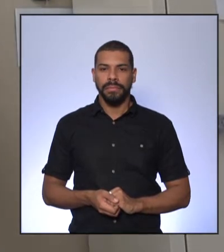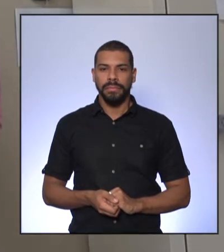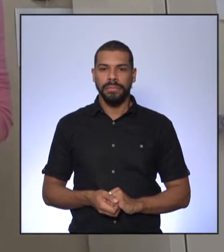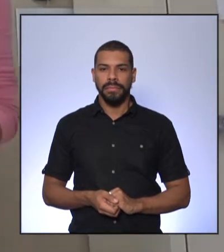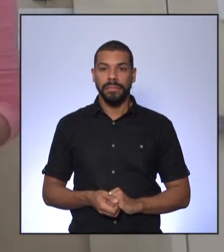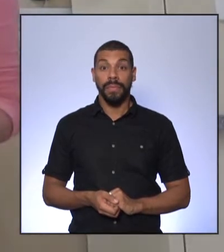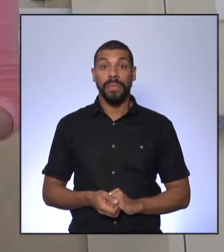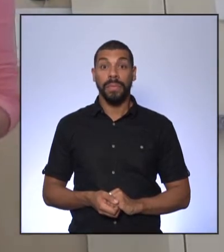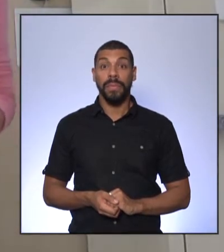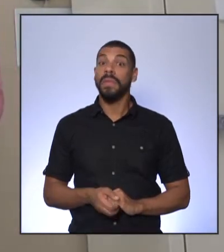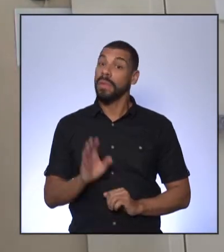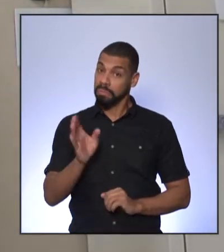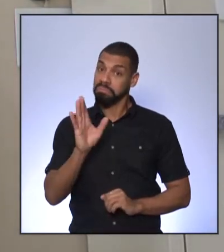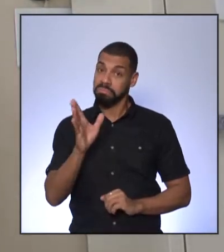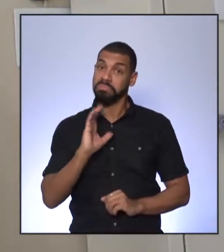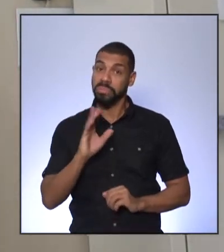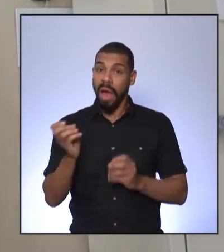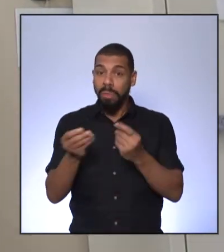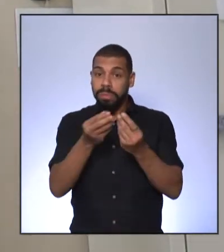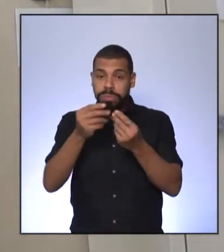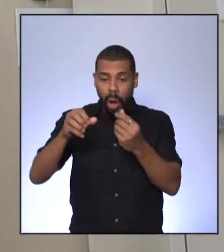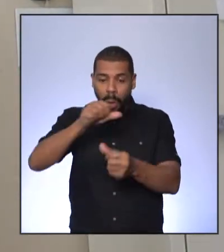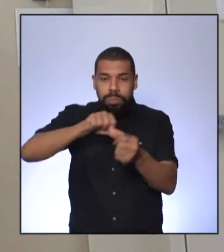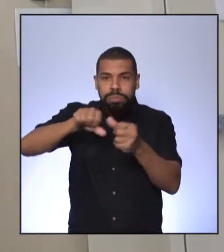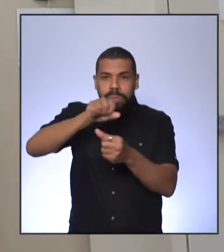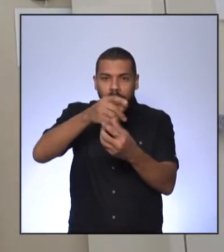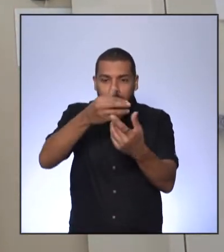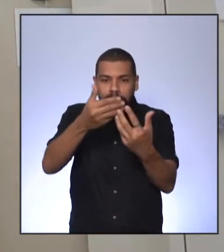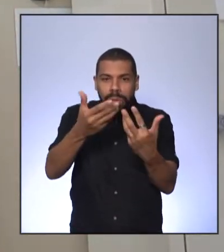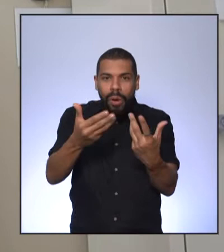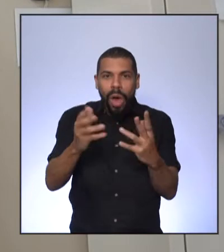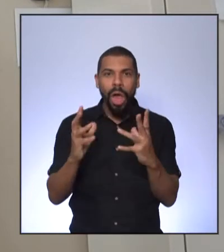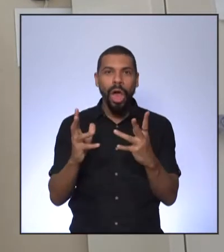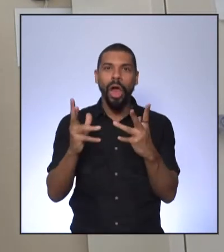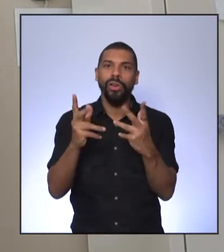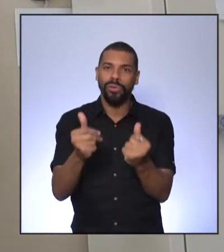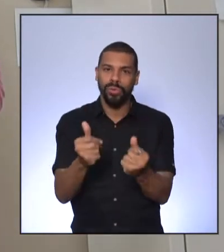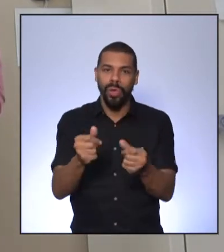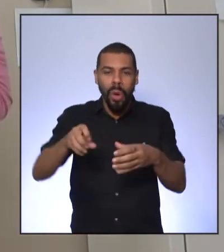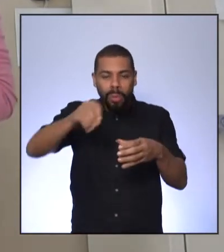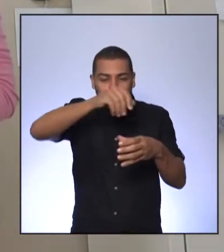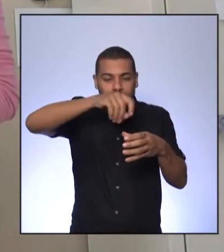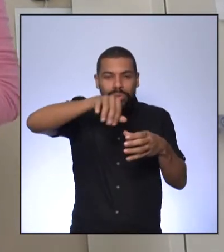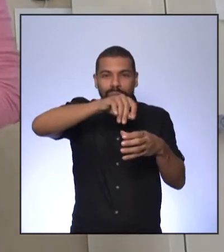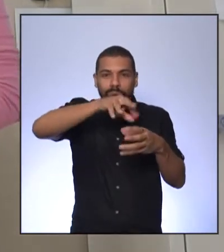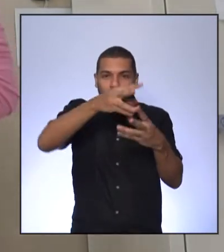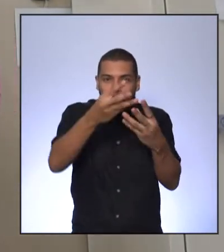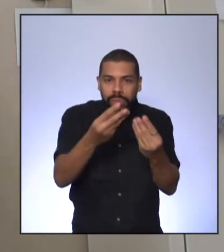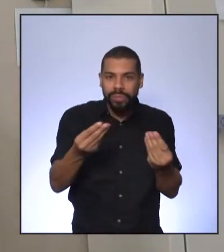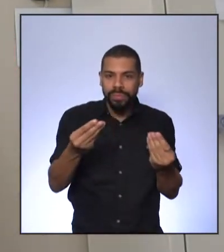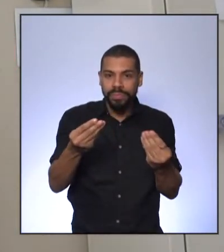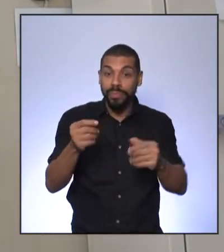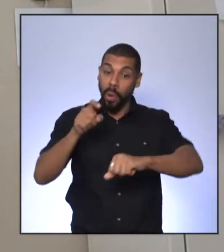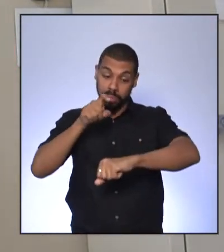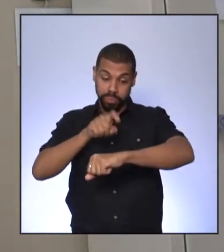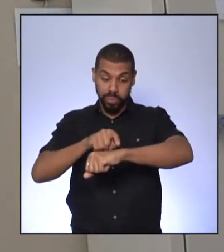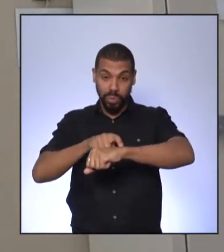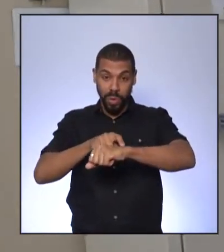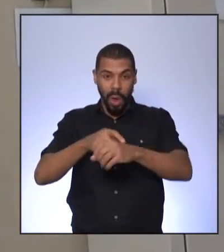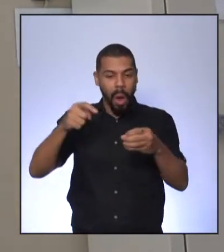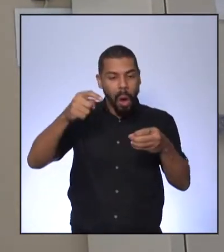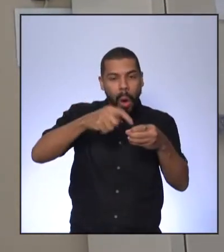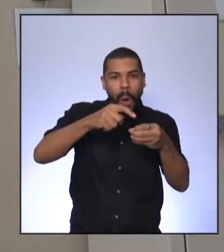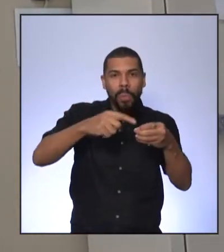Então, podemos considerar que essa reação acabou, pois praticamente todo o bicarbonato de sódio foi consumido. Então, essa nossa reação,